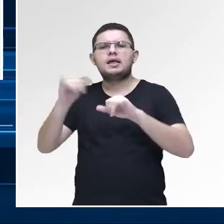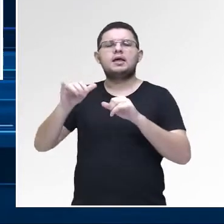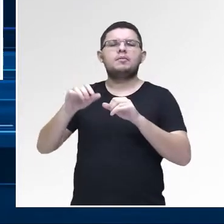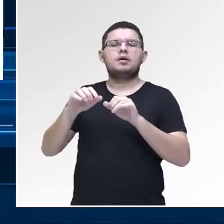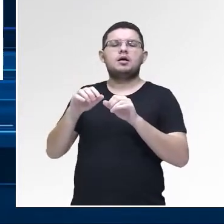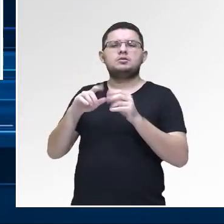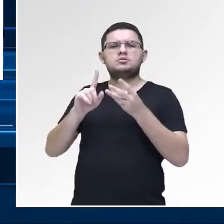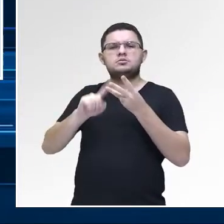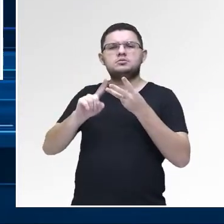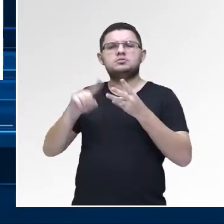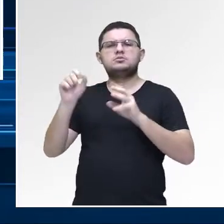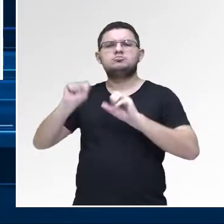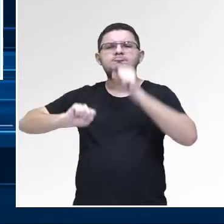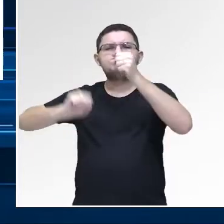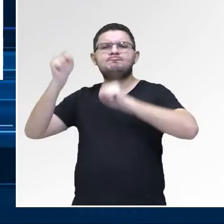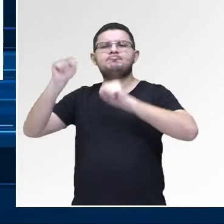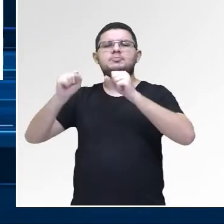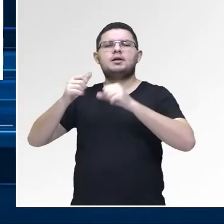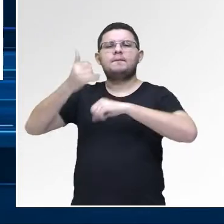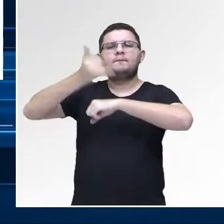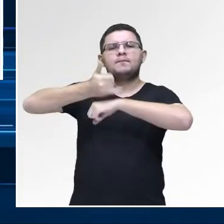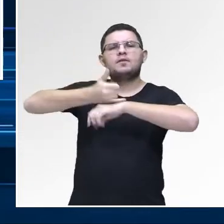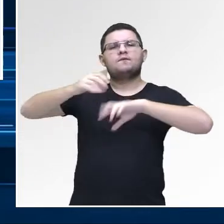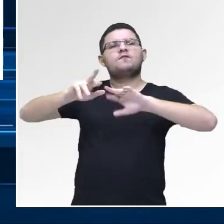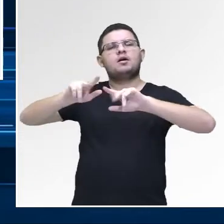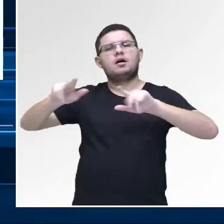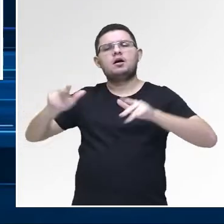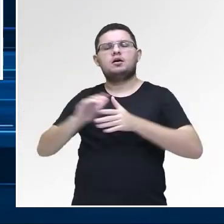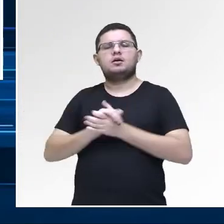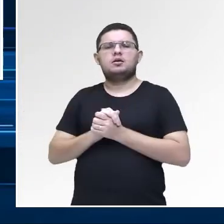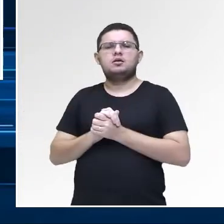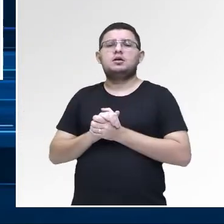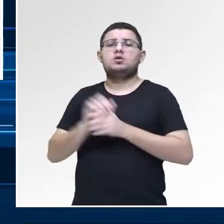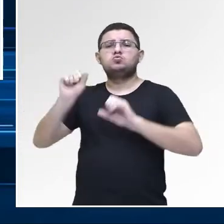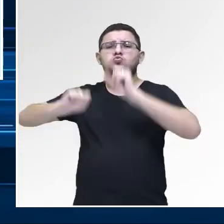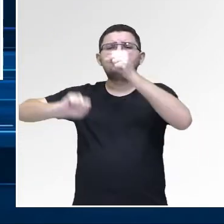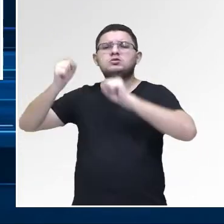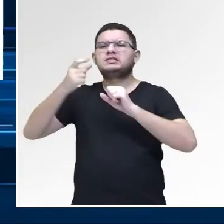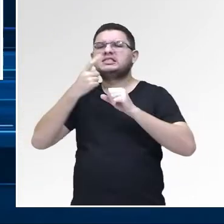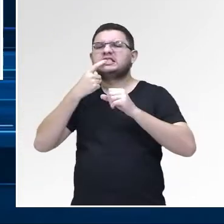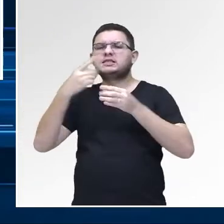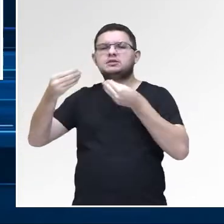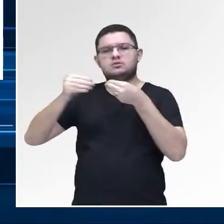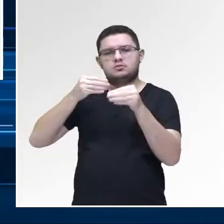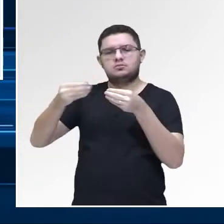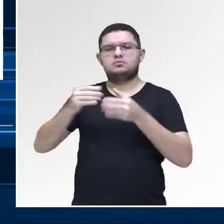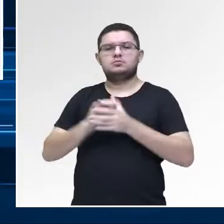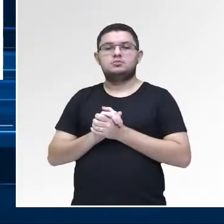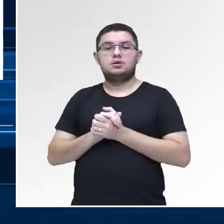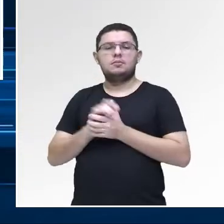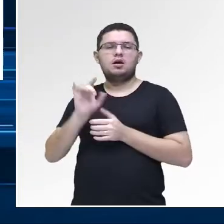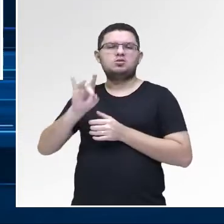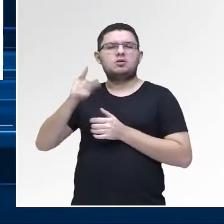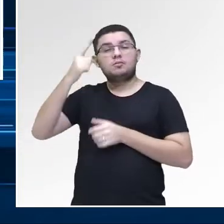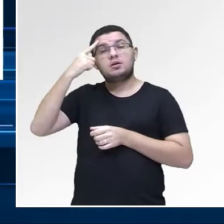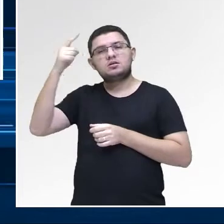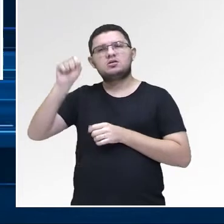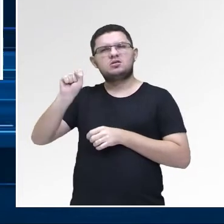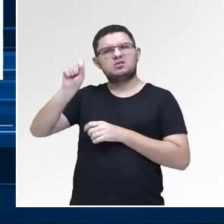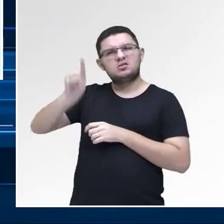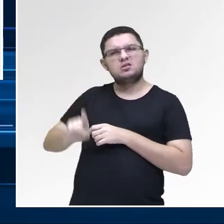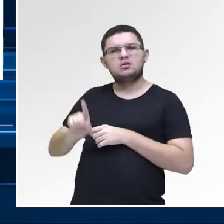metalúrgica, a indústria de plástico, ok? Ah, professora, mas é só aí no Sudeste, né, que tem